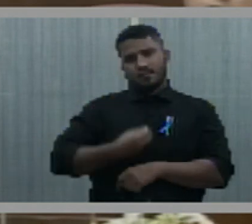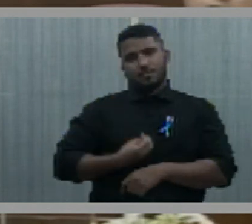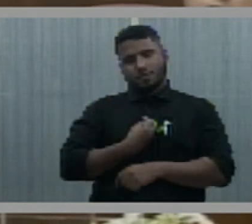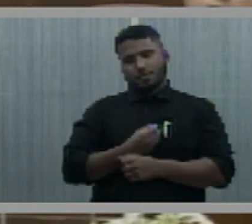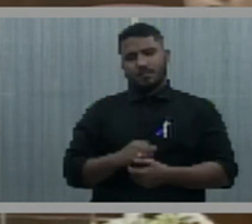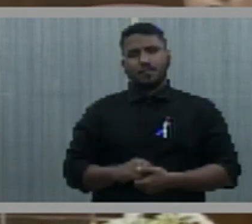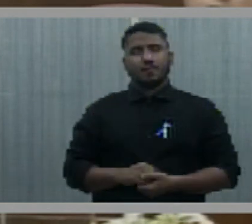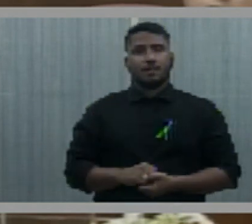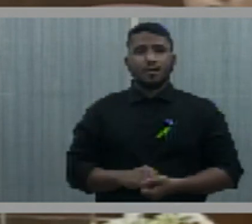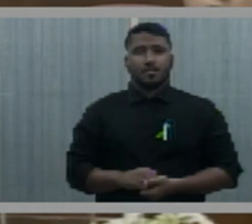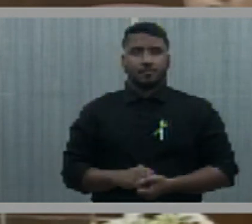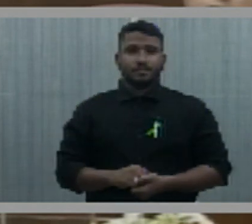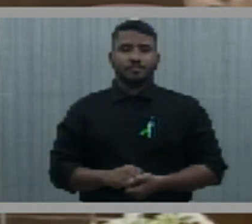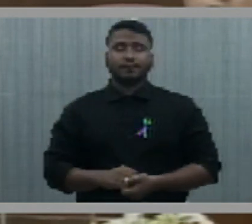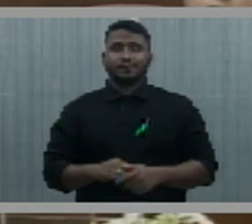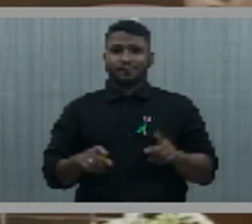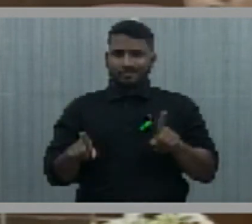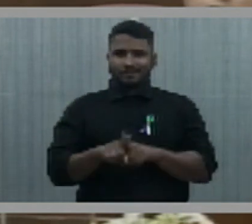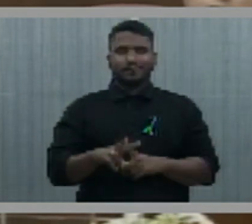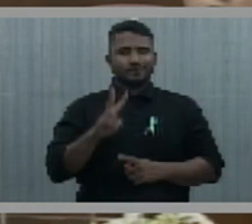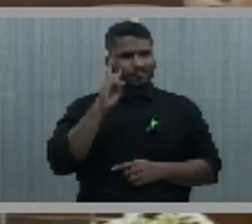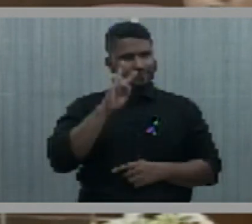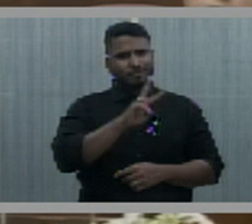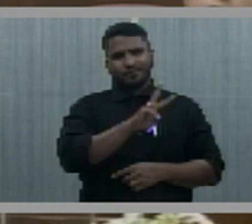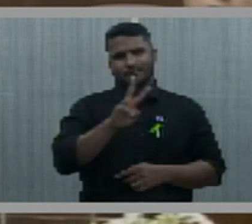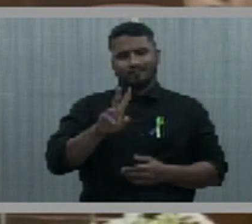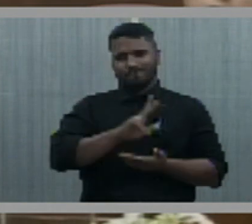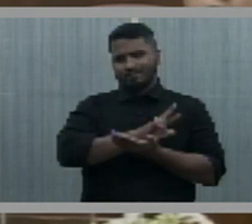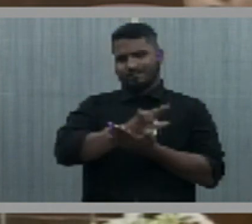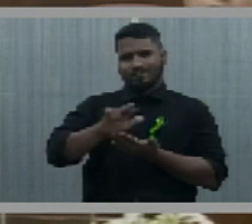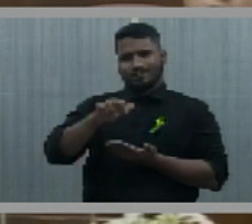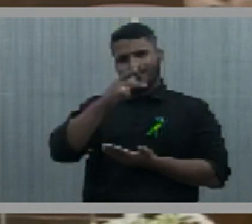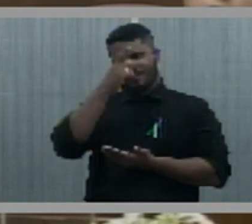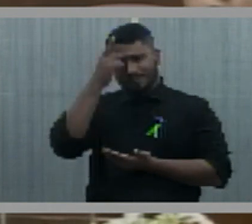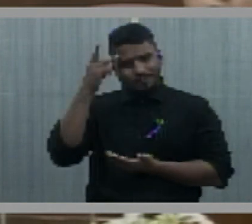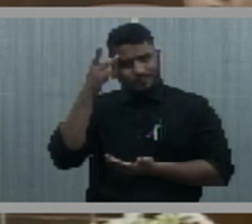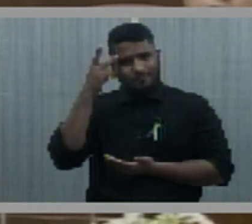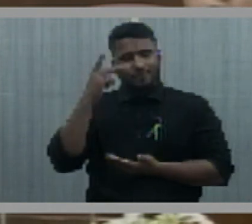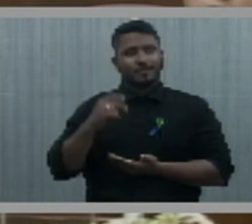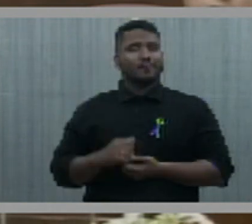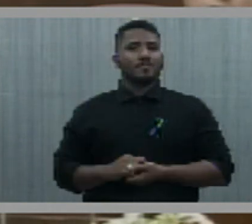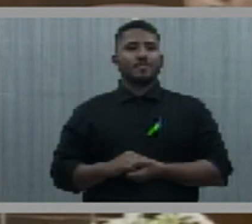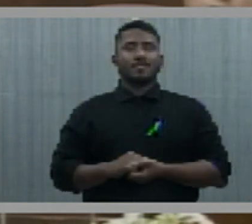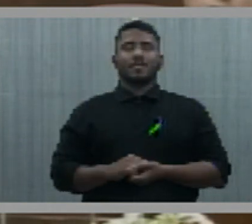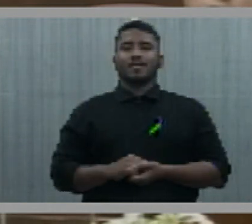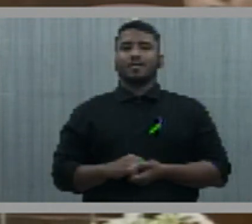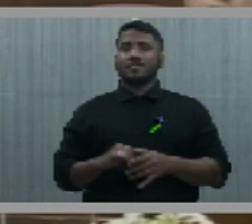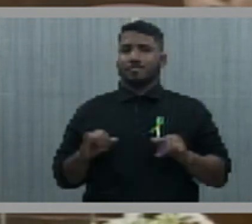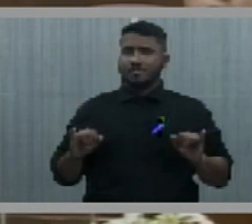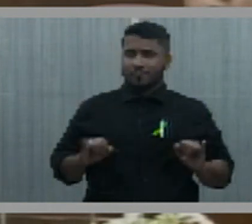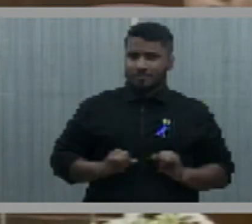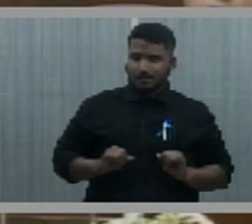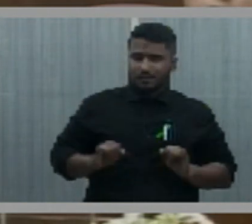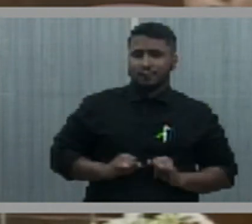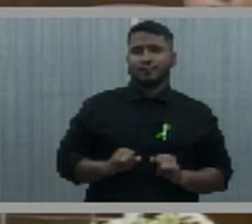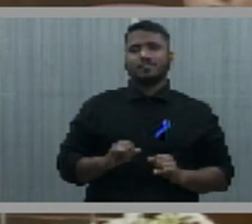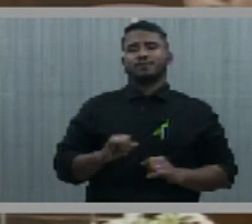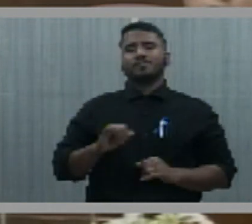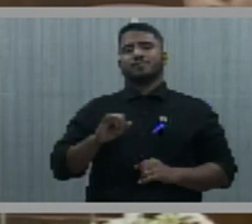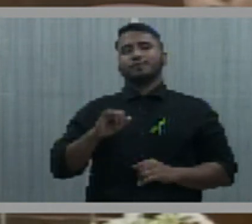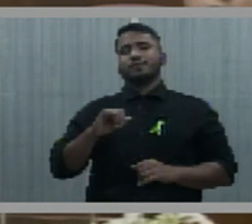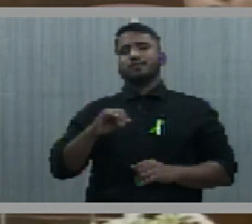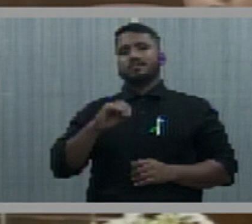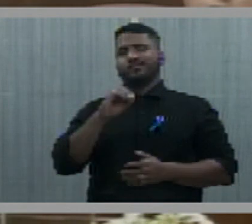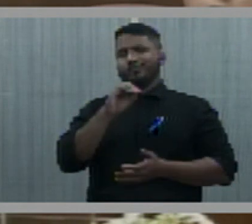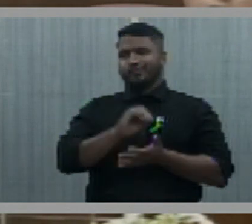Coloco-me ainda ao lado das muitas vítimas de um insuficiente sistema de saúde, onde faltam hospitais, equipamentos e